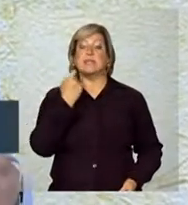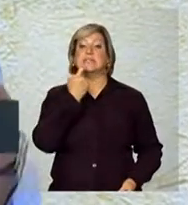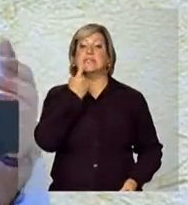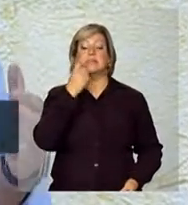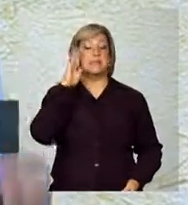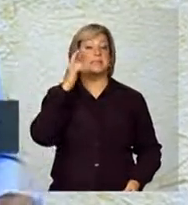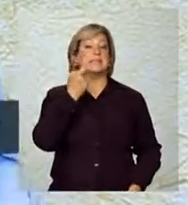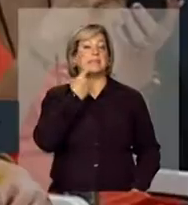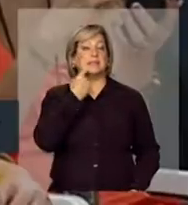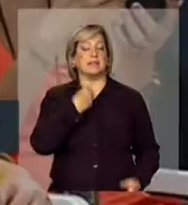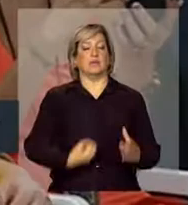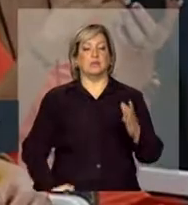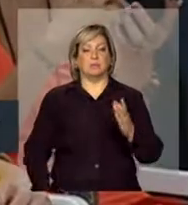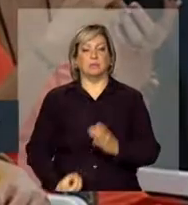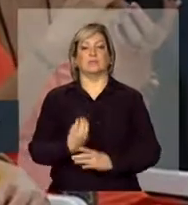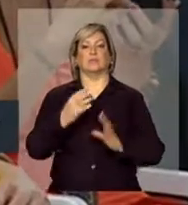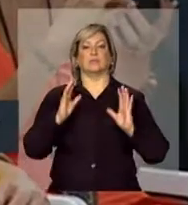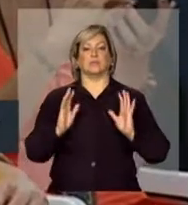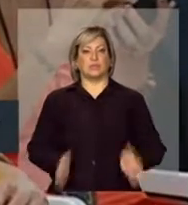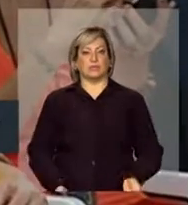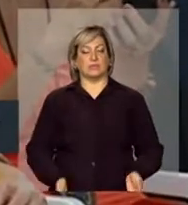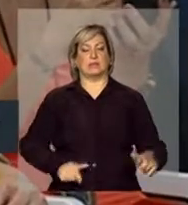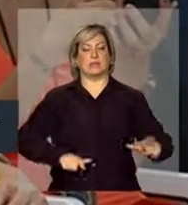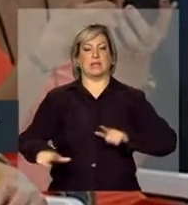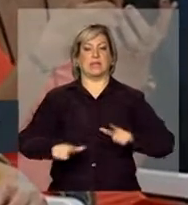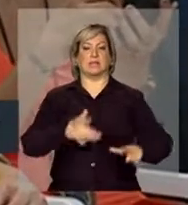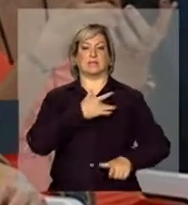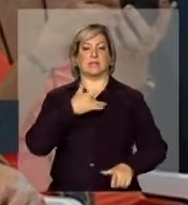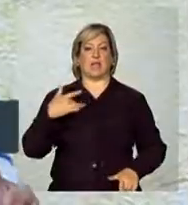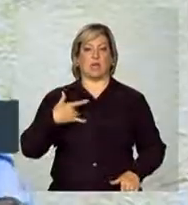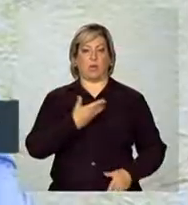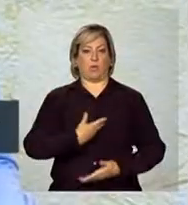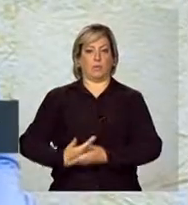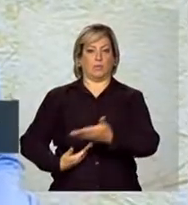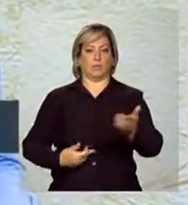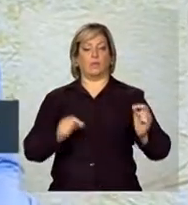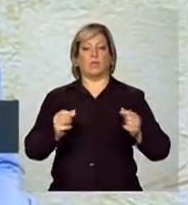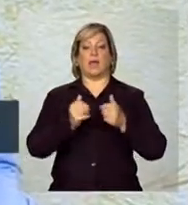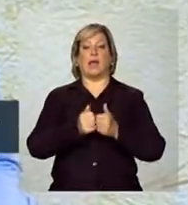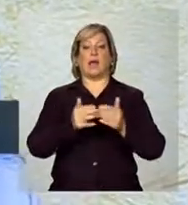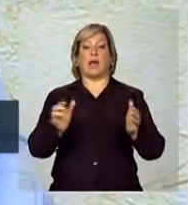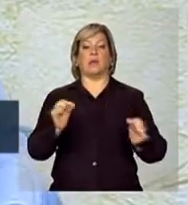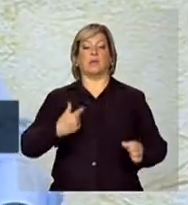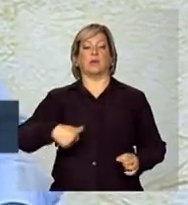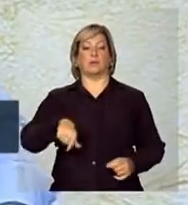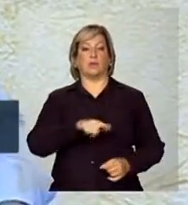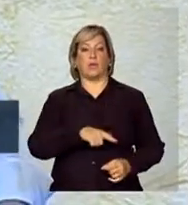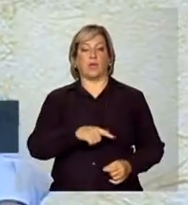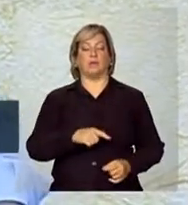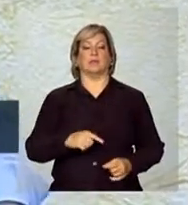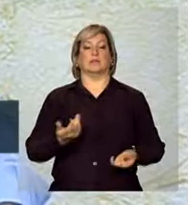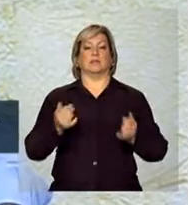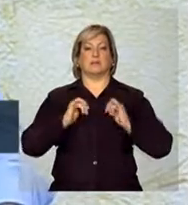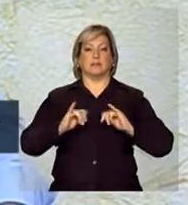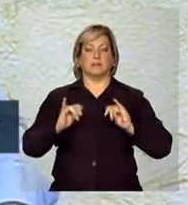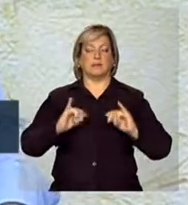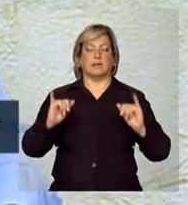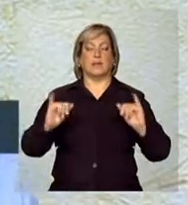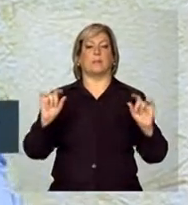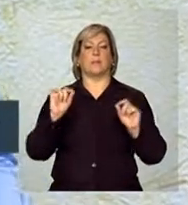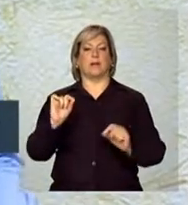sexta feira lançar uma grande ação de saúde pública que foi abertura da nossa campanha de vacinação do HPV